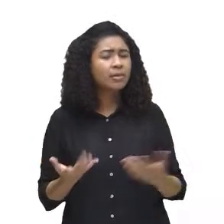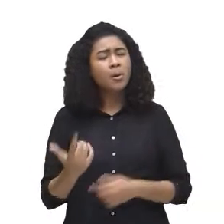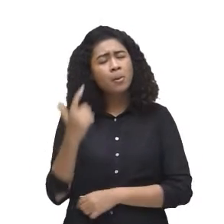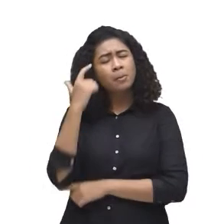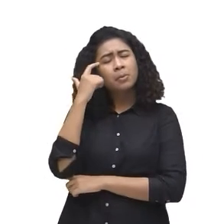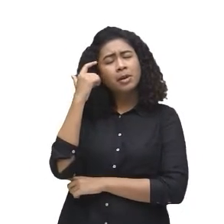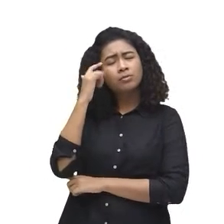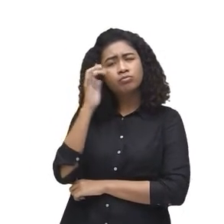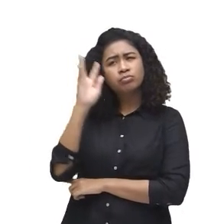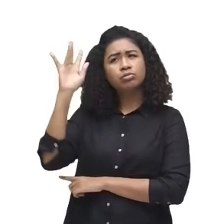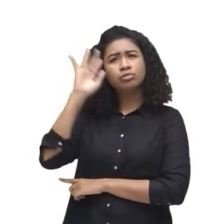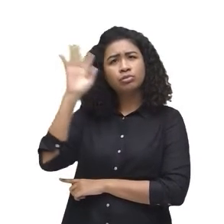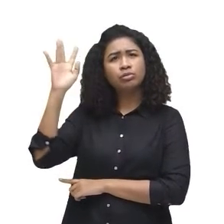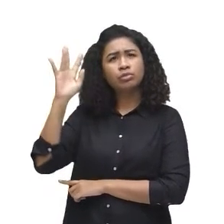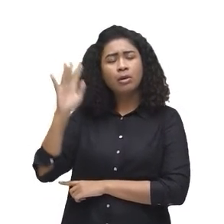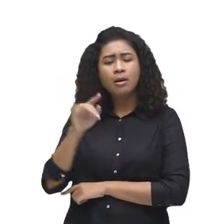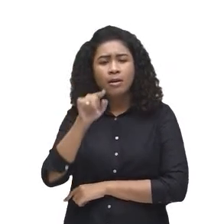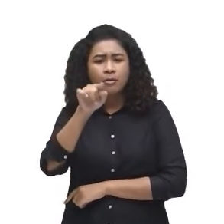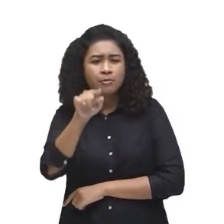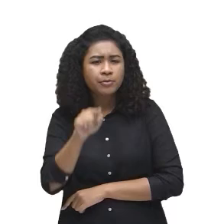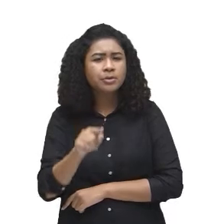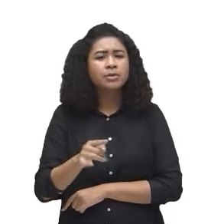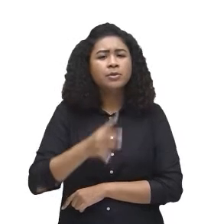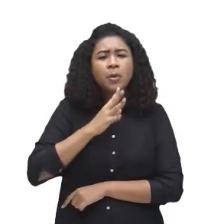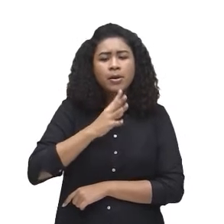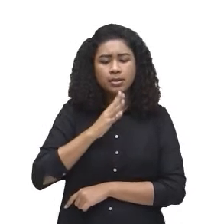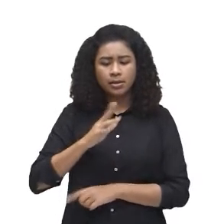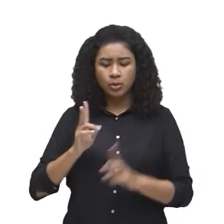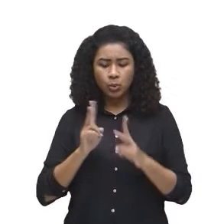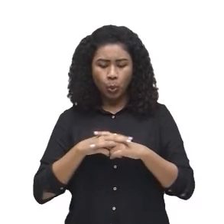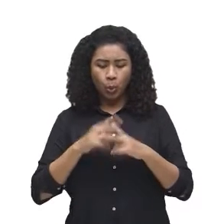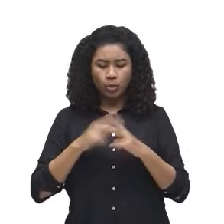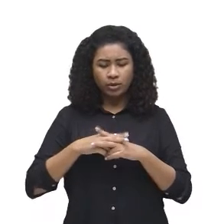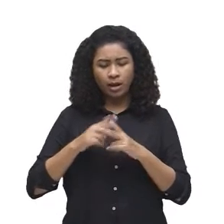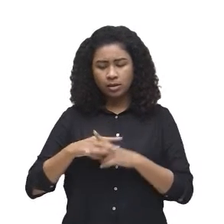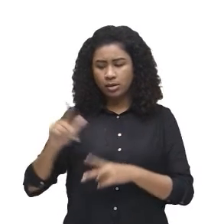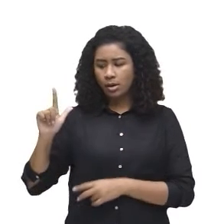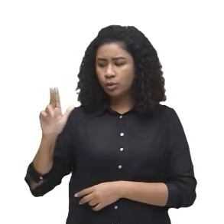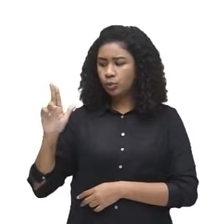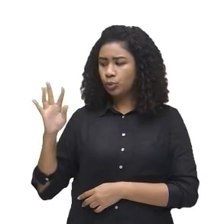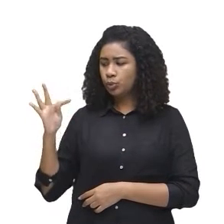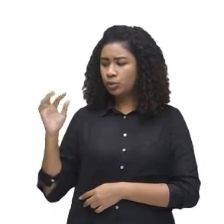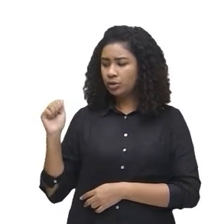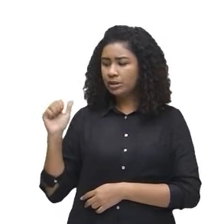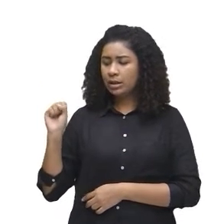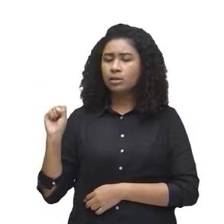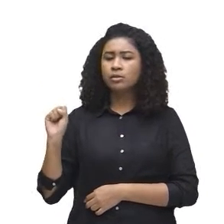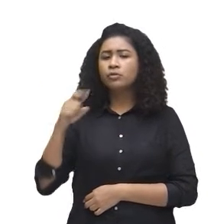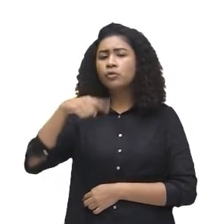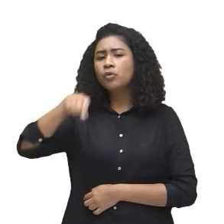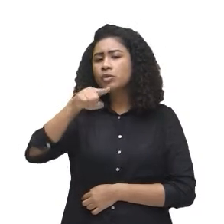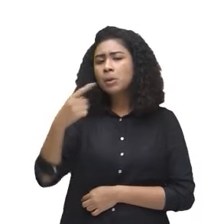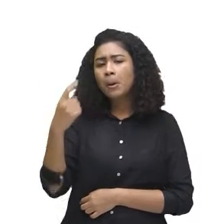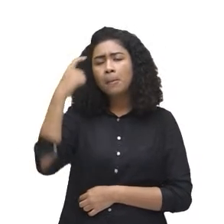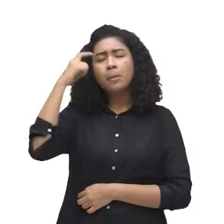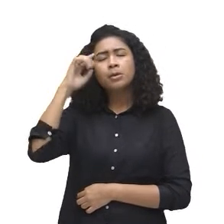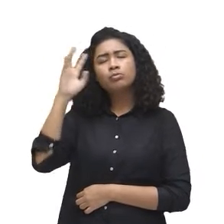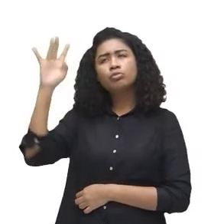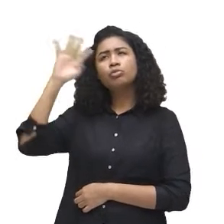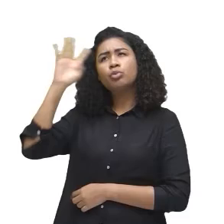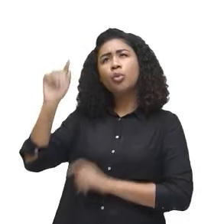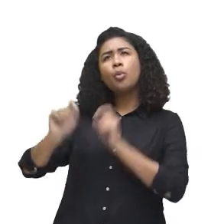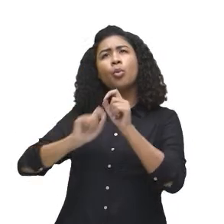lutas, o que vem no seu pensamento? Então, vamos ver aqui essa cartela, acompanhem junto comigo e reflitam um pouco sobre essa